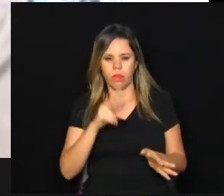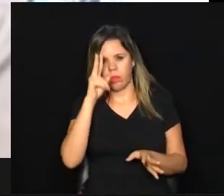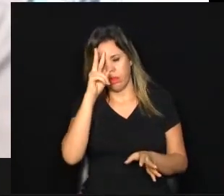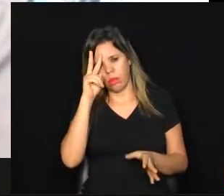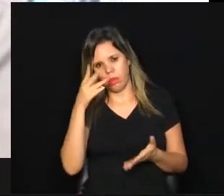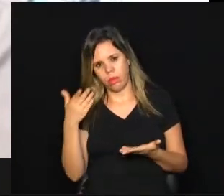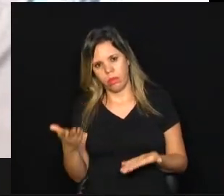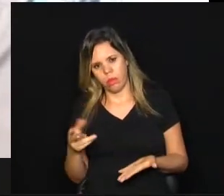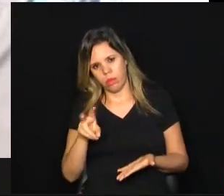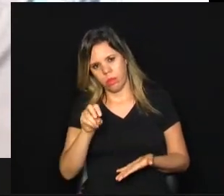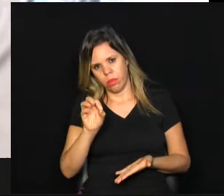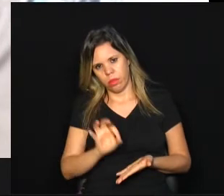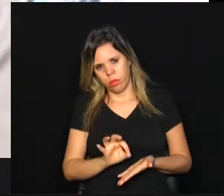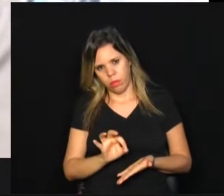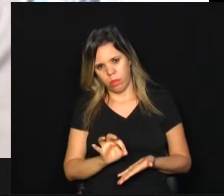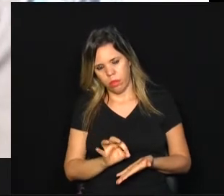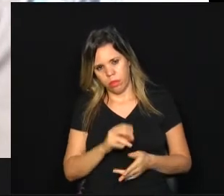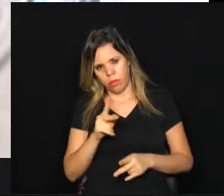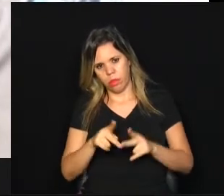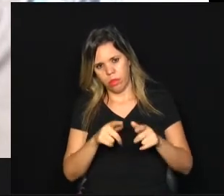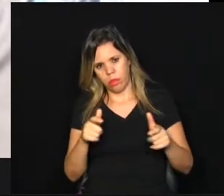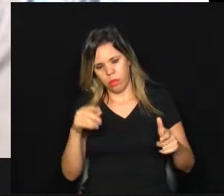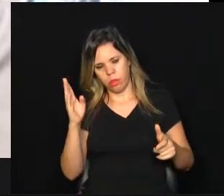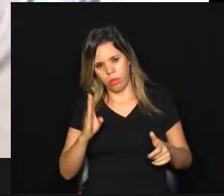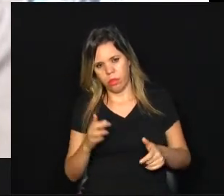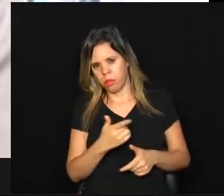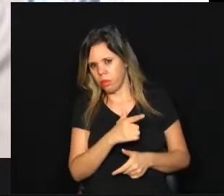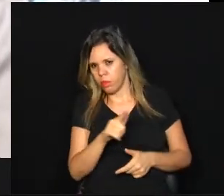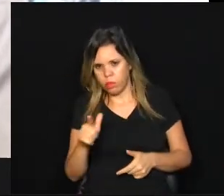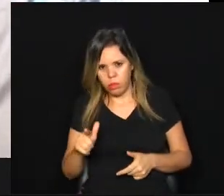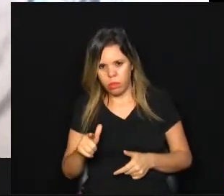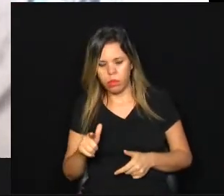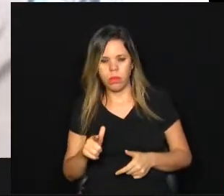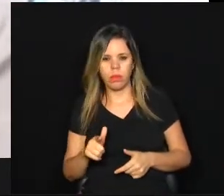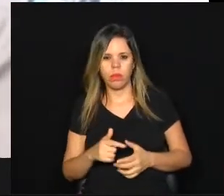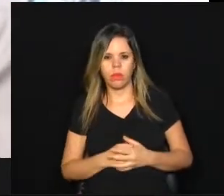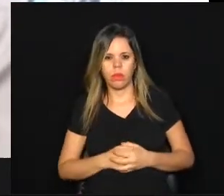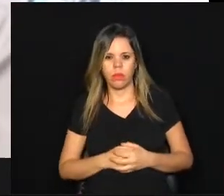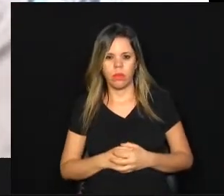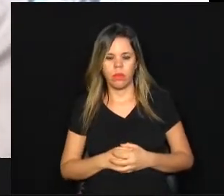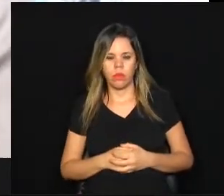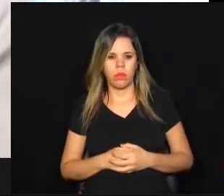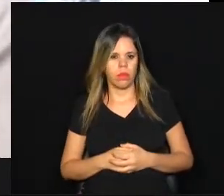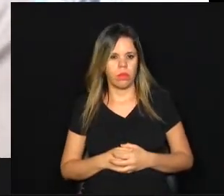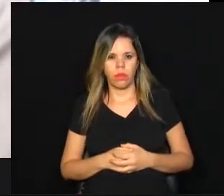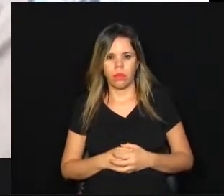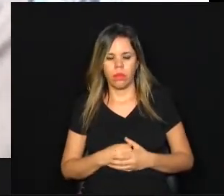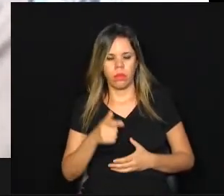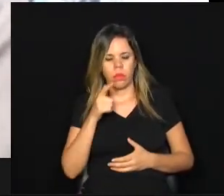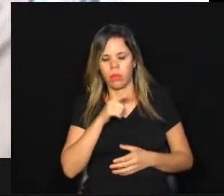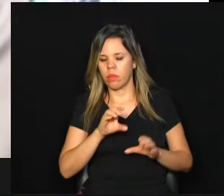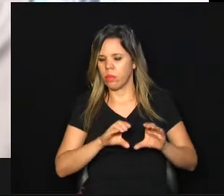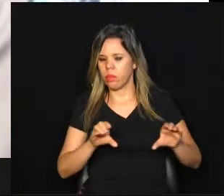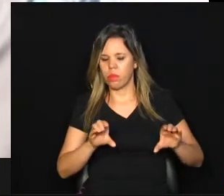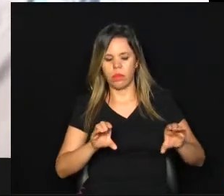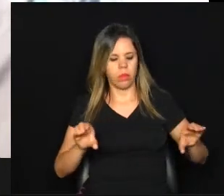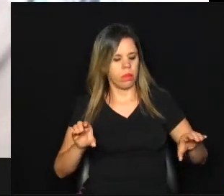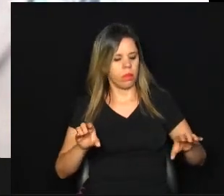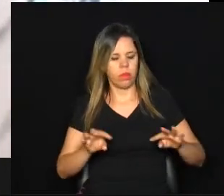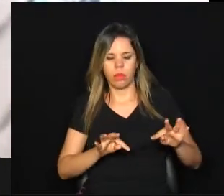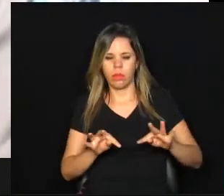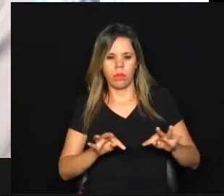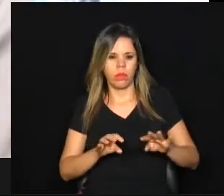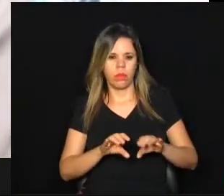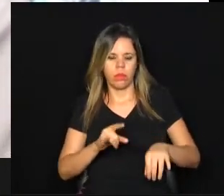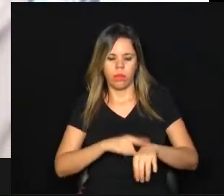que 50% da população brasileira não está servido por rede de esgoto, e como você